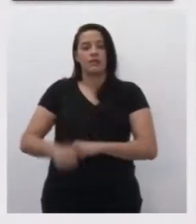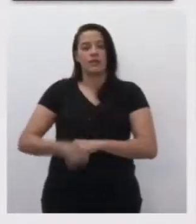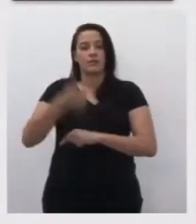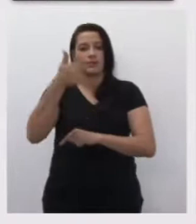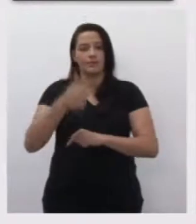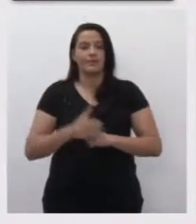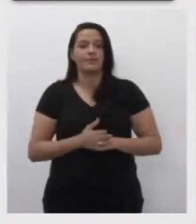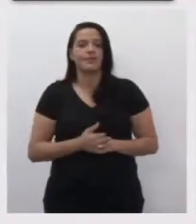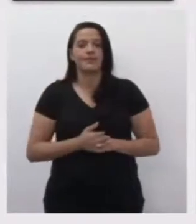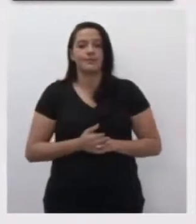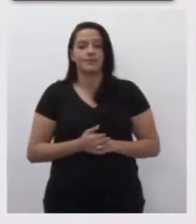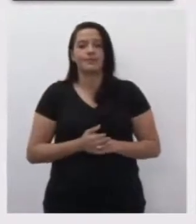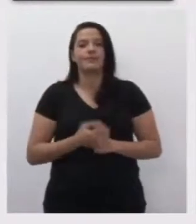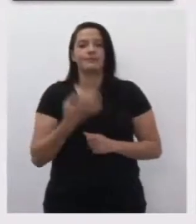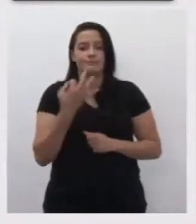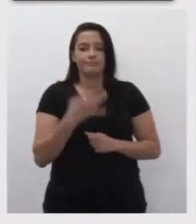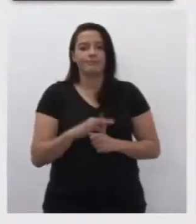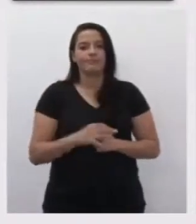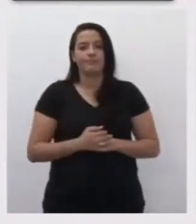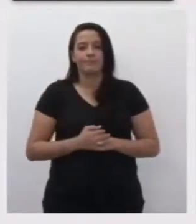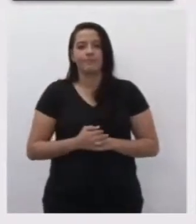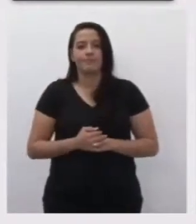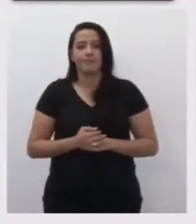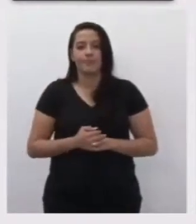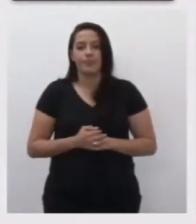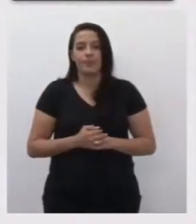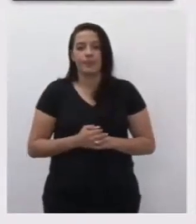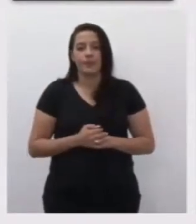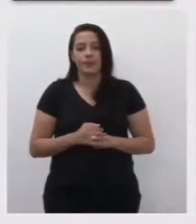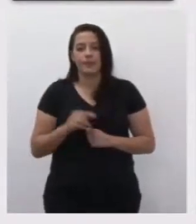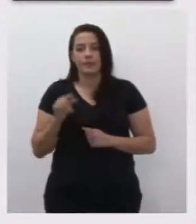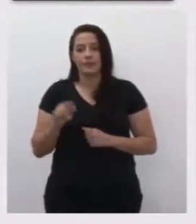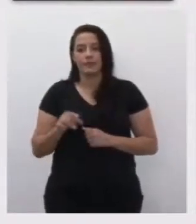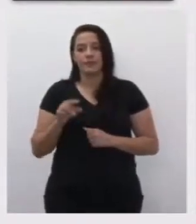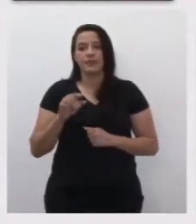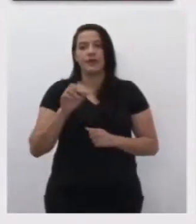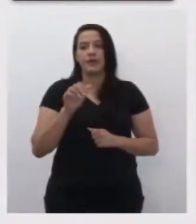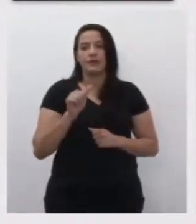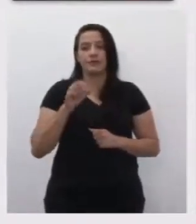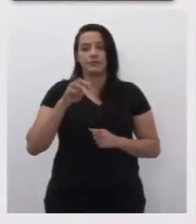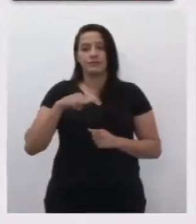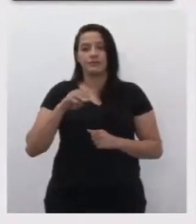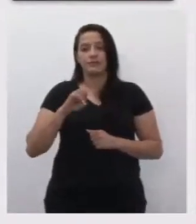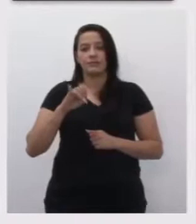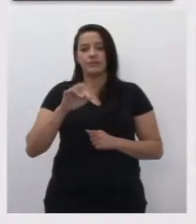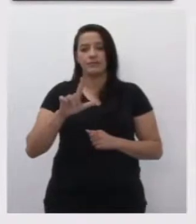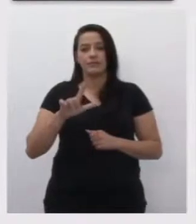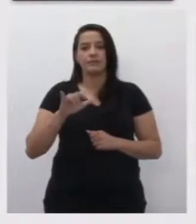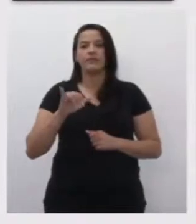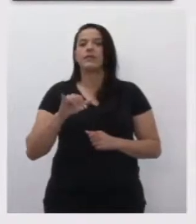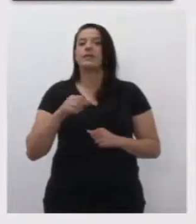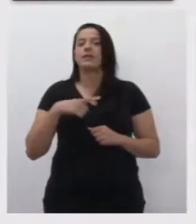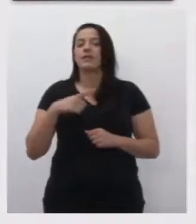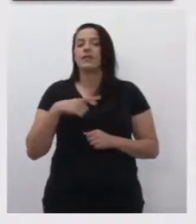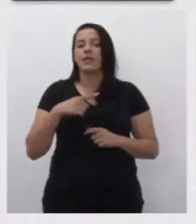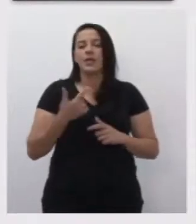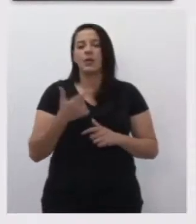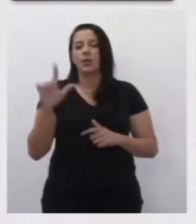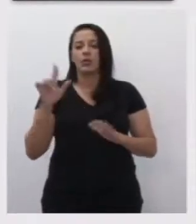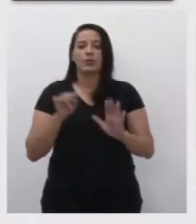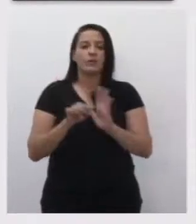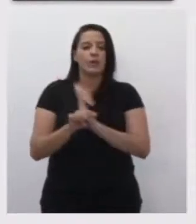Exatamente, exatamente. Certo. A Nelly está aqui atenta também aí, né? Eu queria saber se a Nelly tem alguma questão